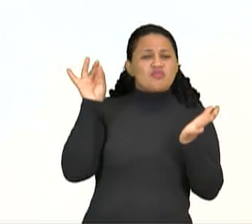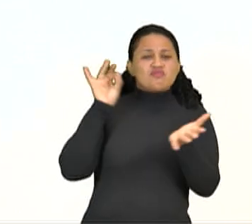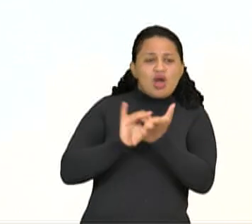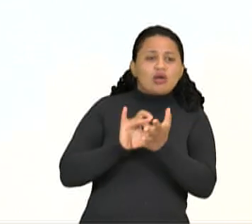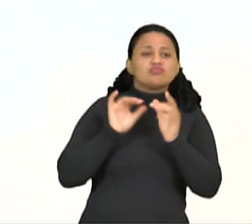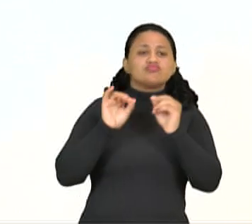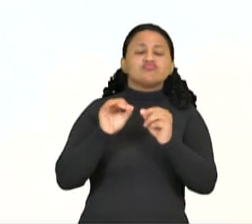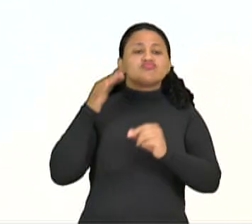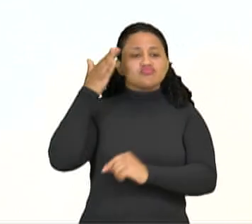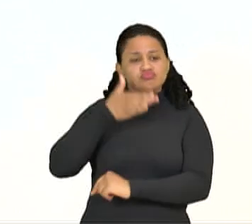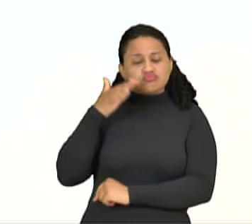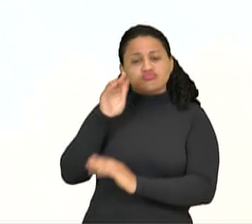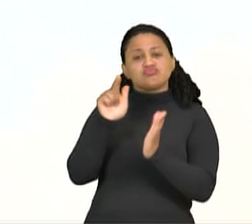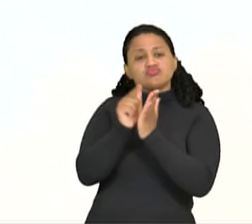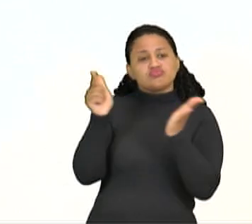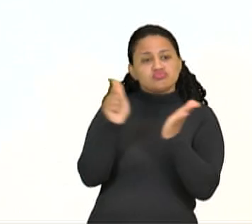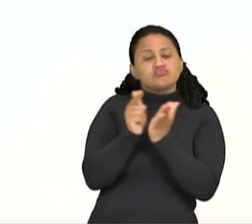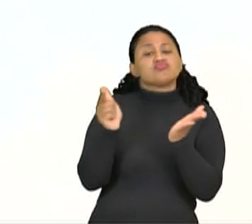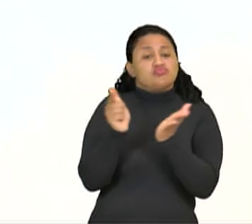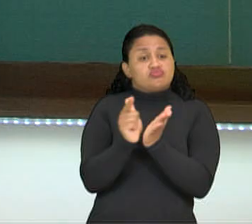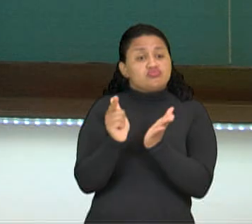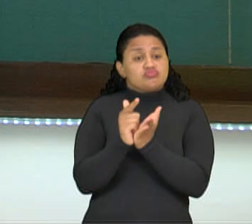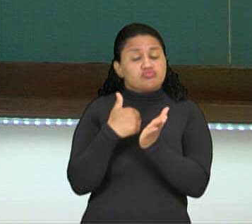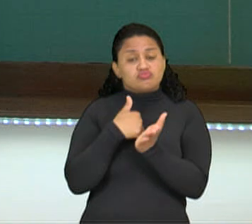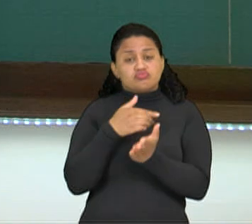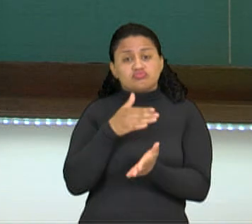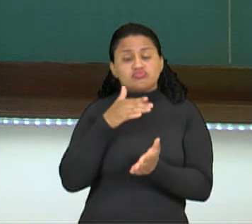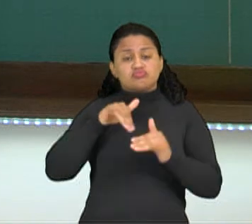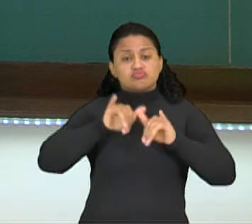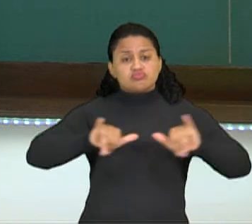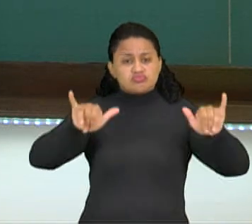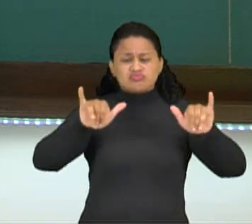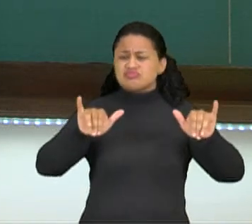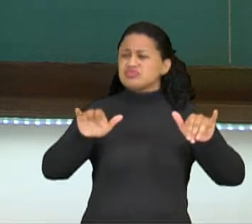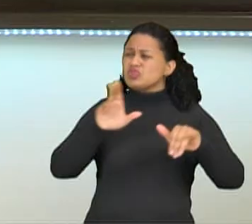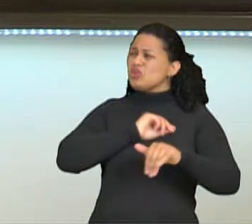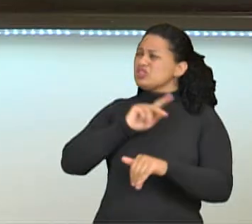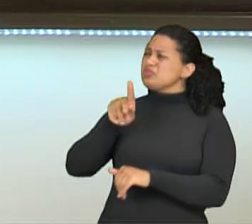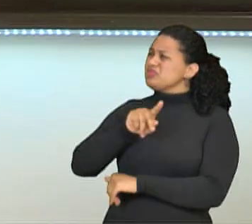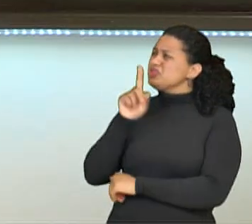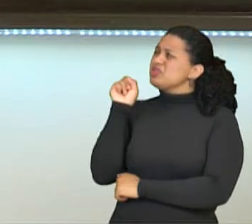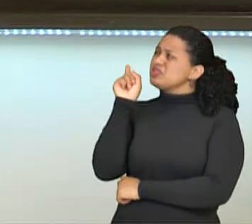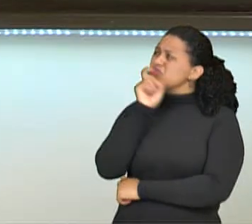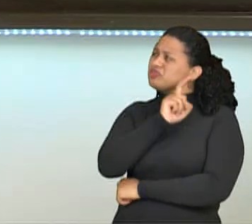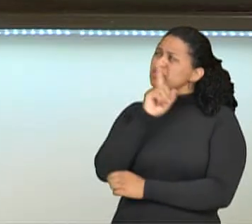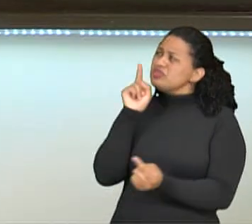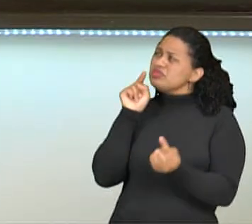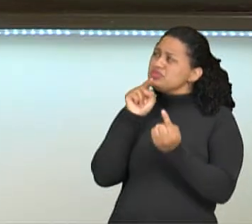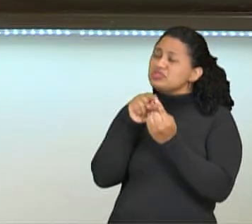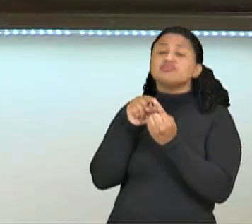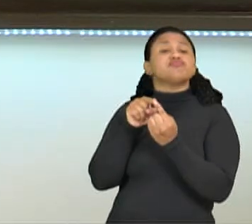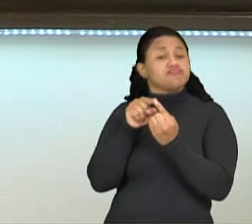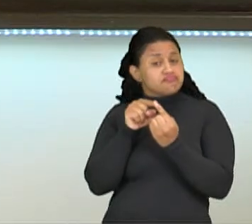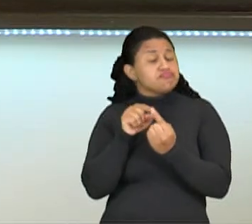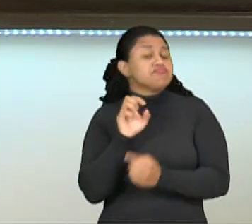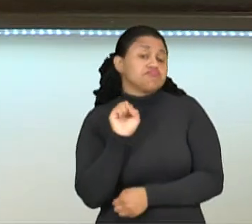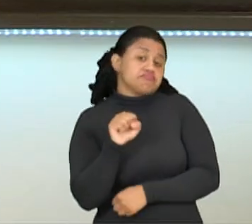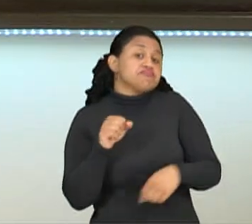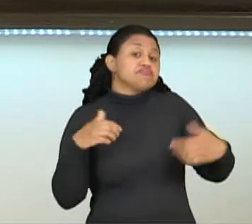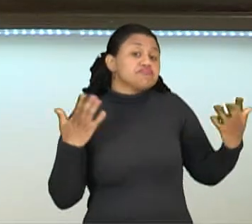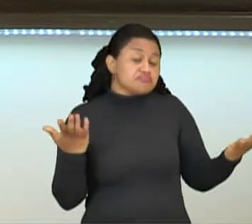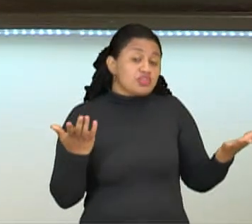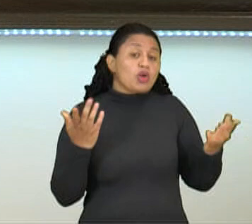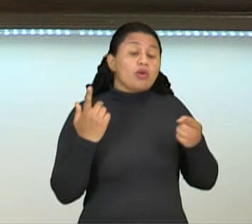nos discursos jornalísticos midiáticos. Nossa, professora, que difícil esse objetivo. Pois é, quando nós